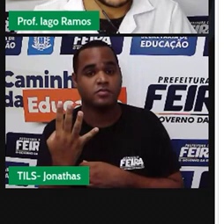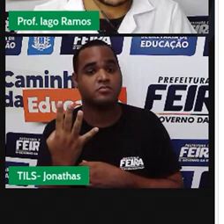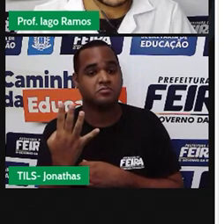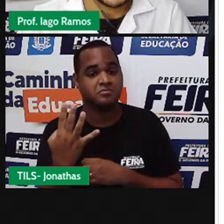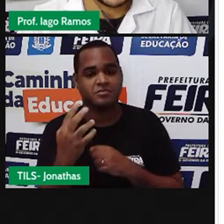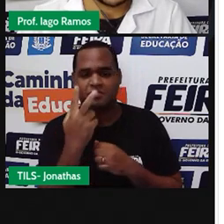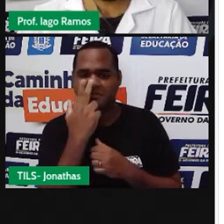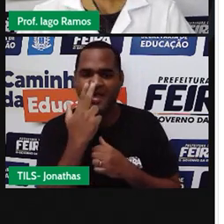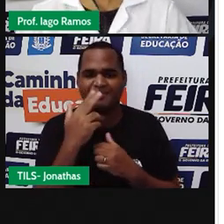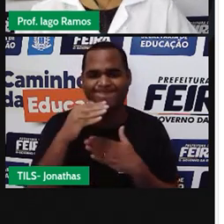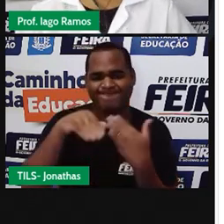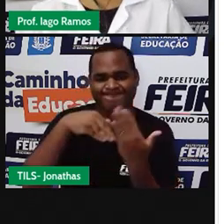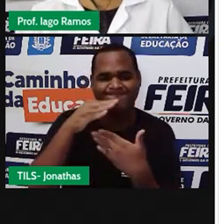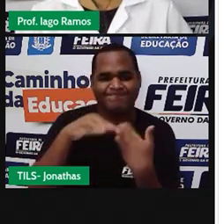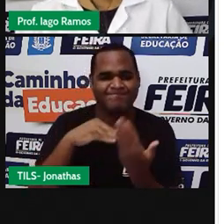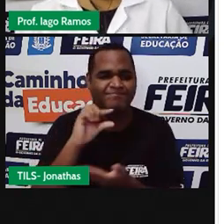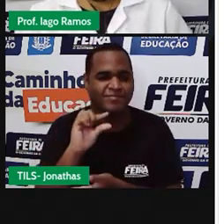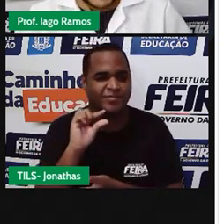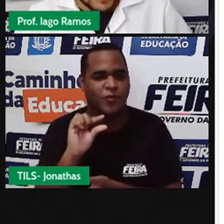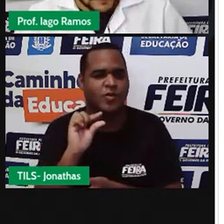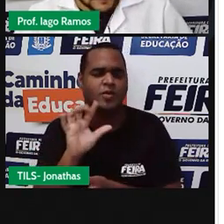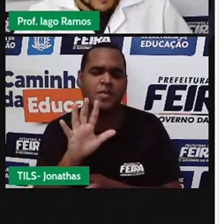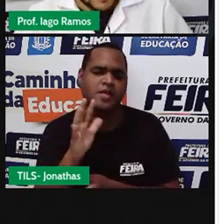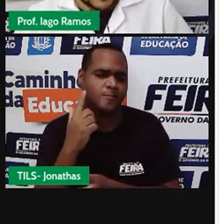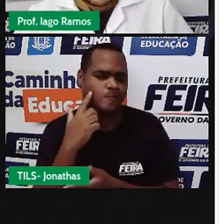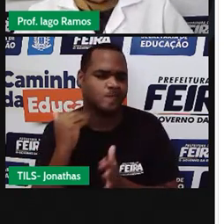ficando meio bagunçadinho mas